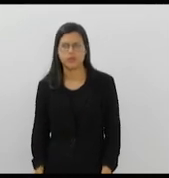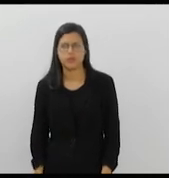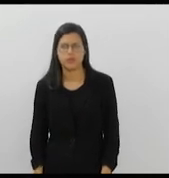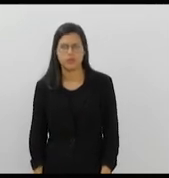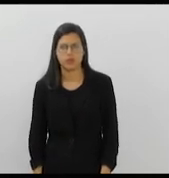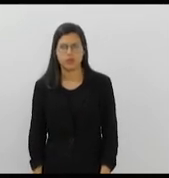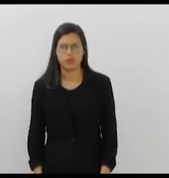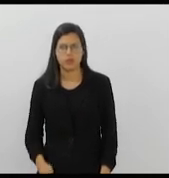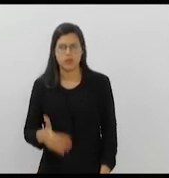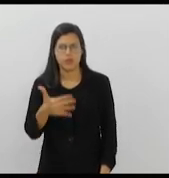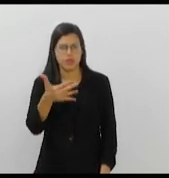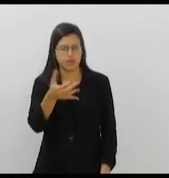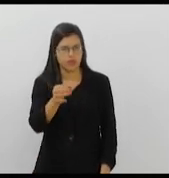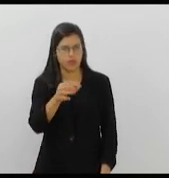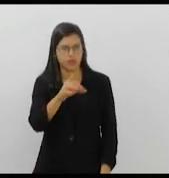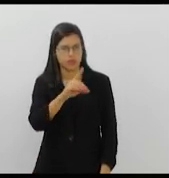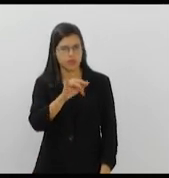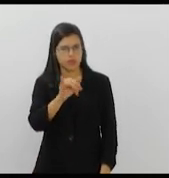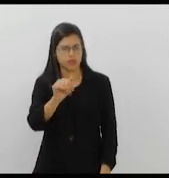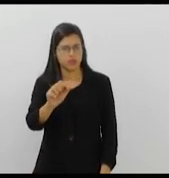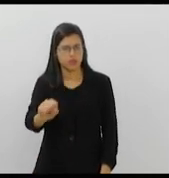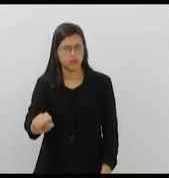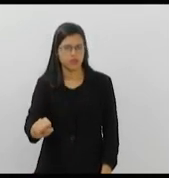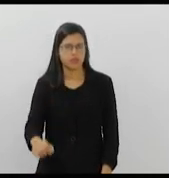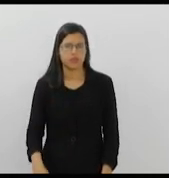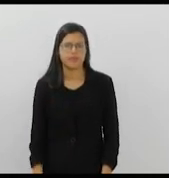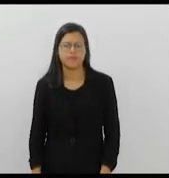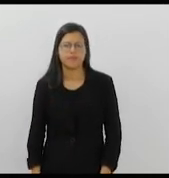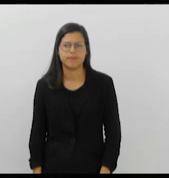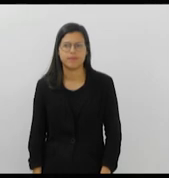daqui a 10 dias,